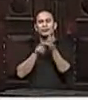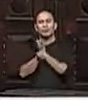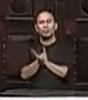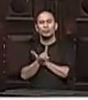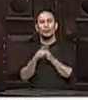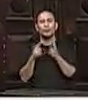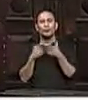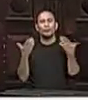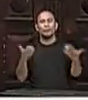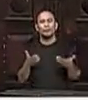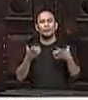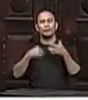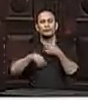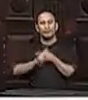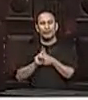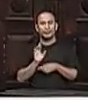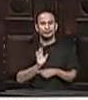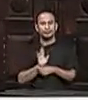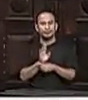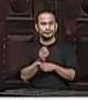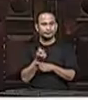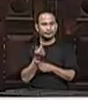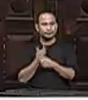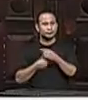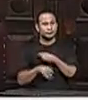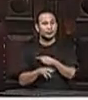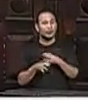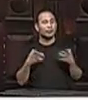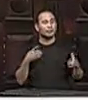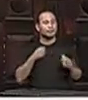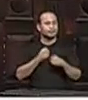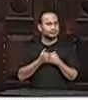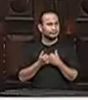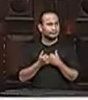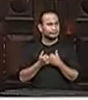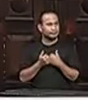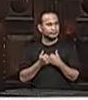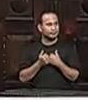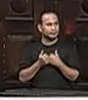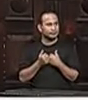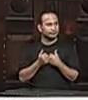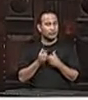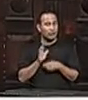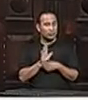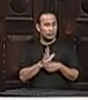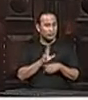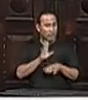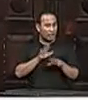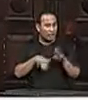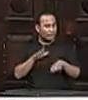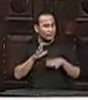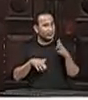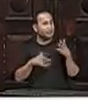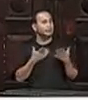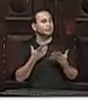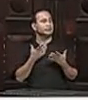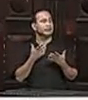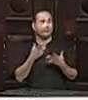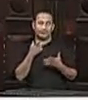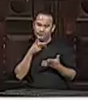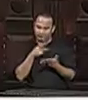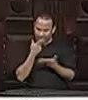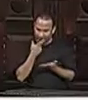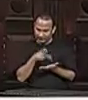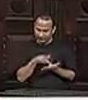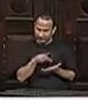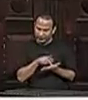hoje vão os recursos das multas do Detro? Recursos que muitas das vezes, sejamos sinceros,